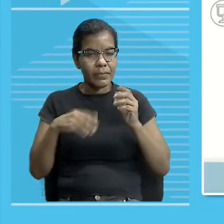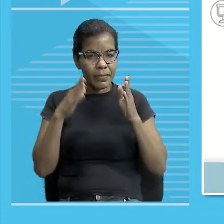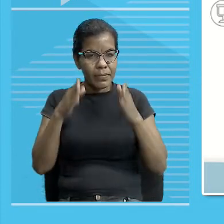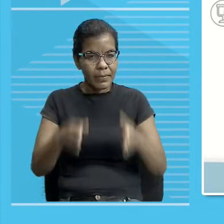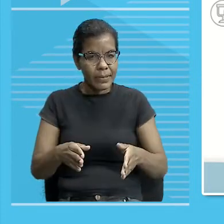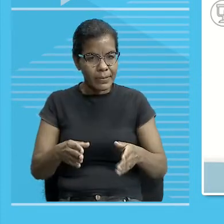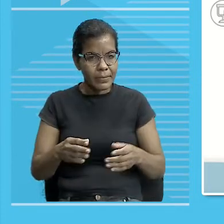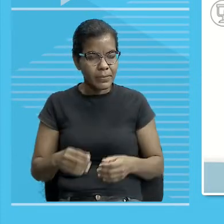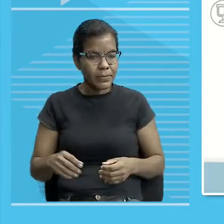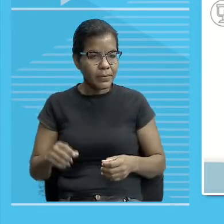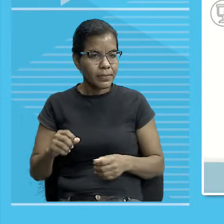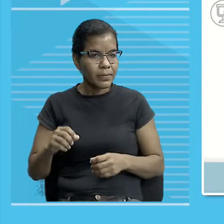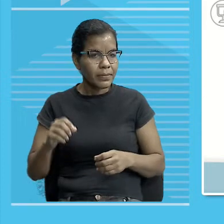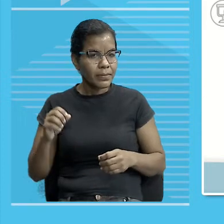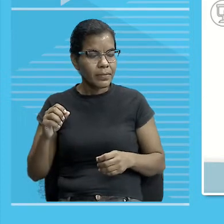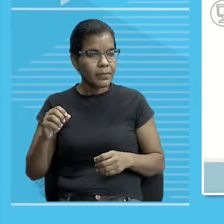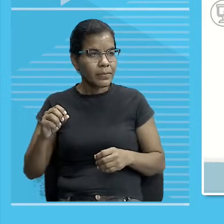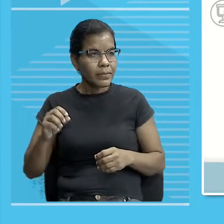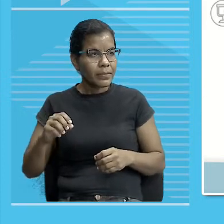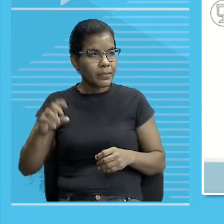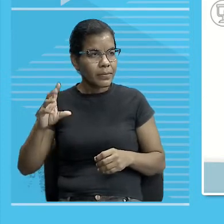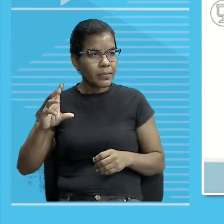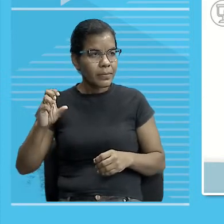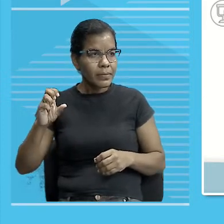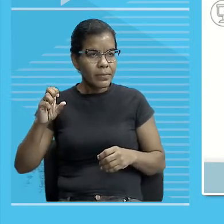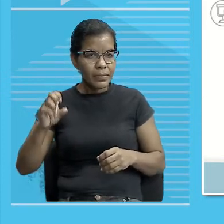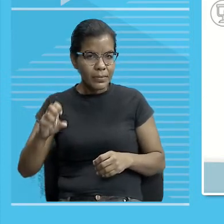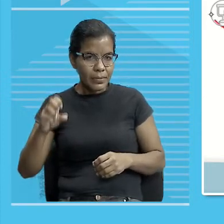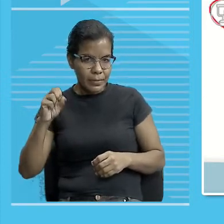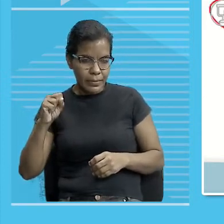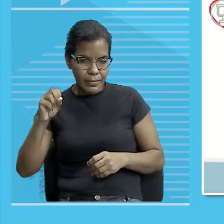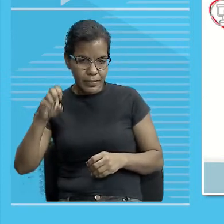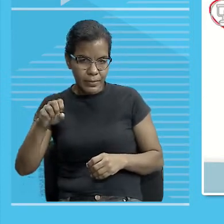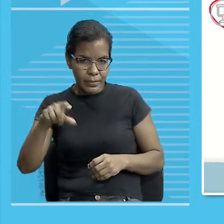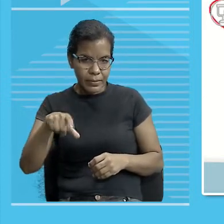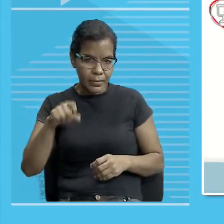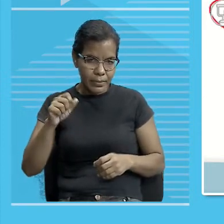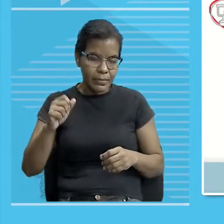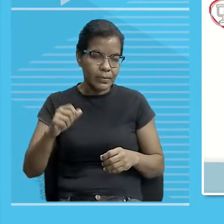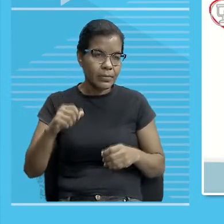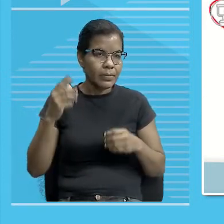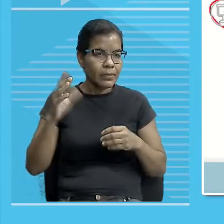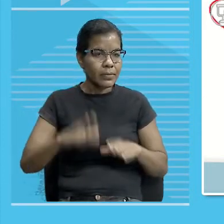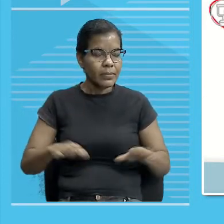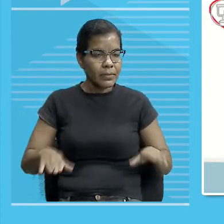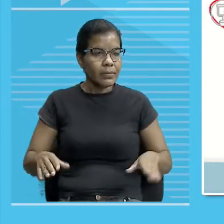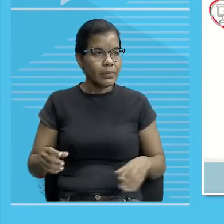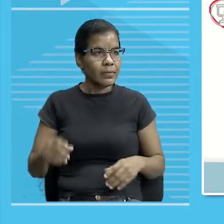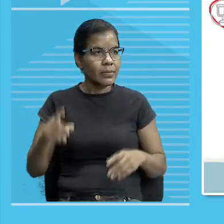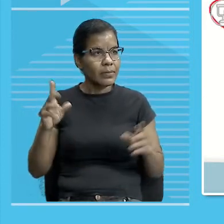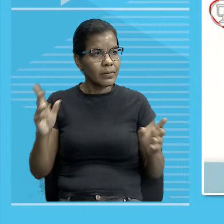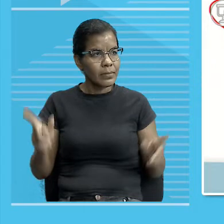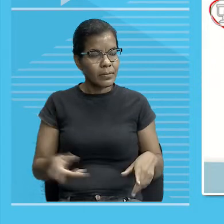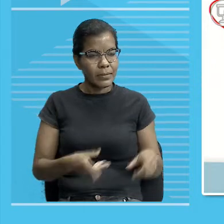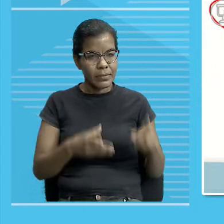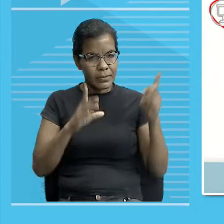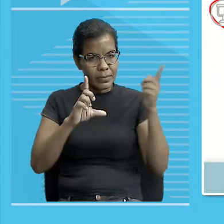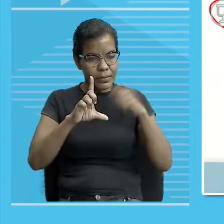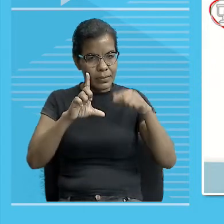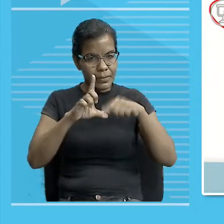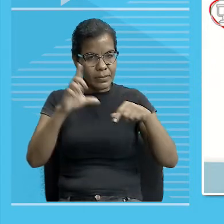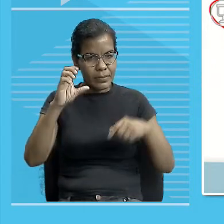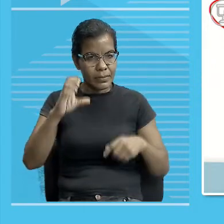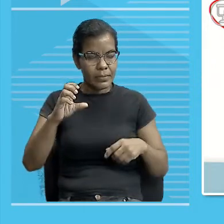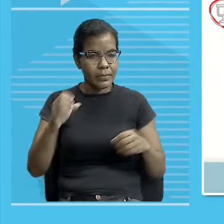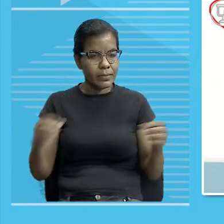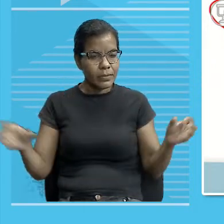do sexo da criança é no momento da fecundação. Ali, ao juntar o gameta masculino com o